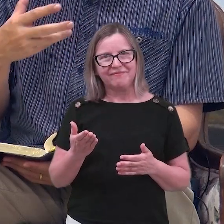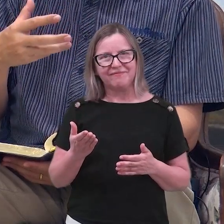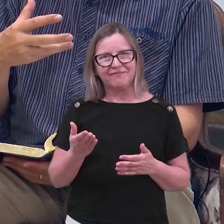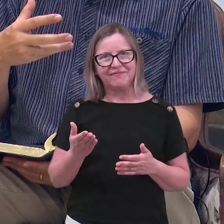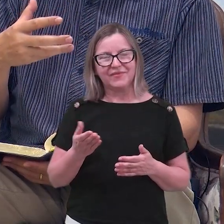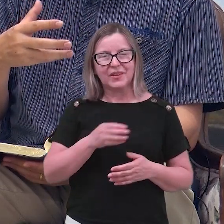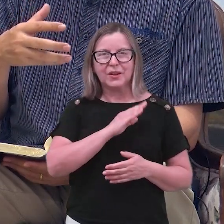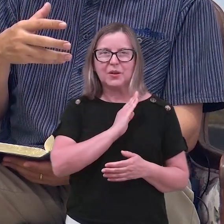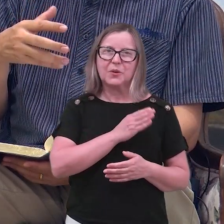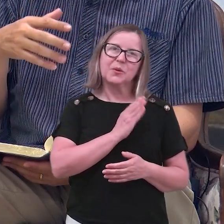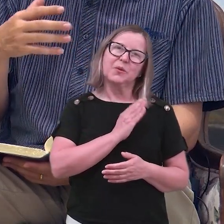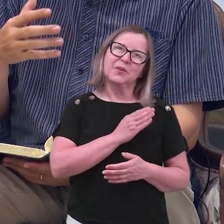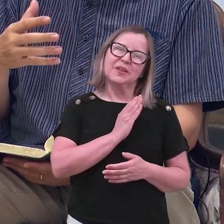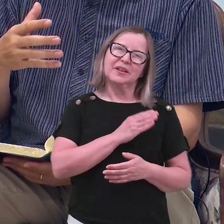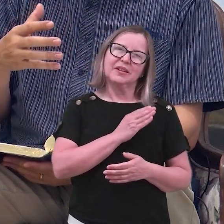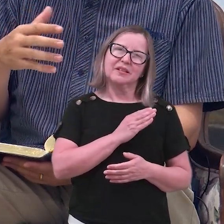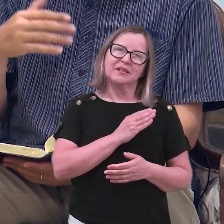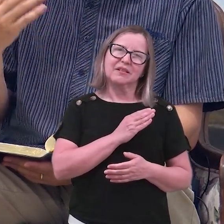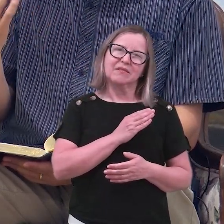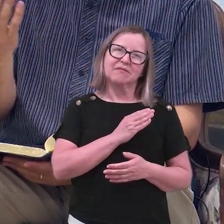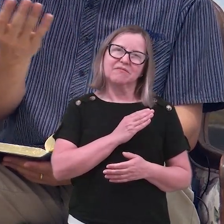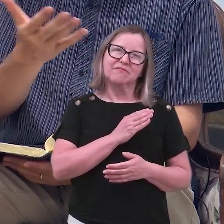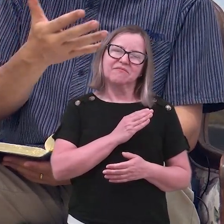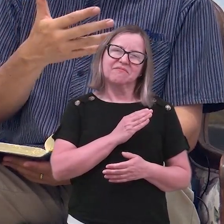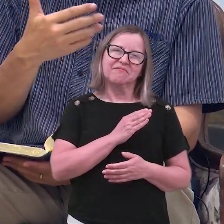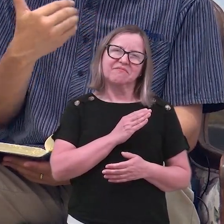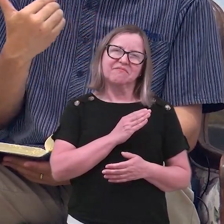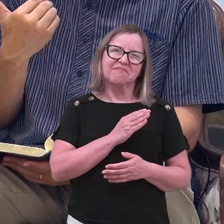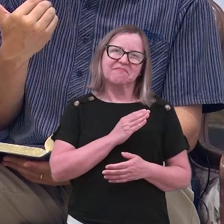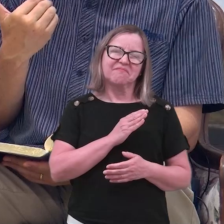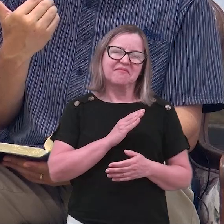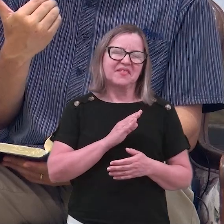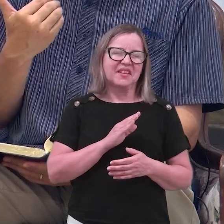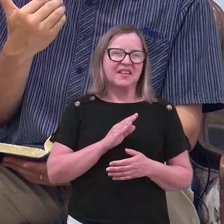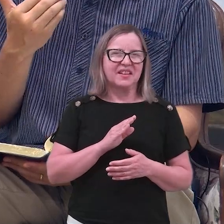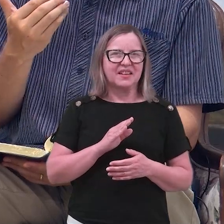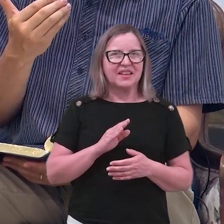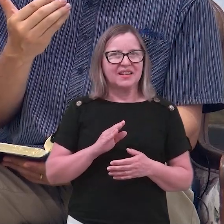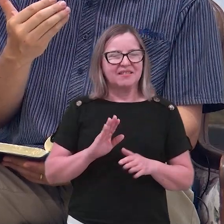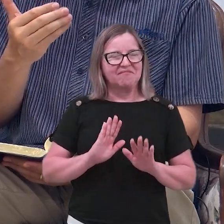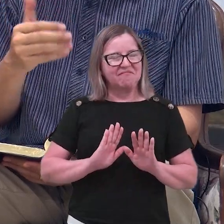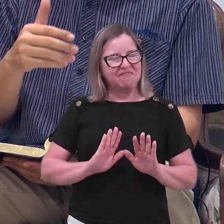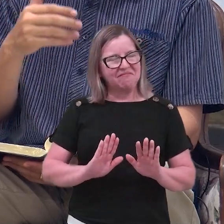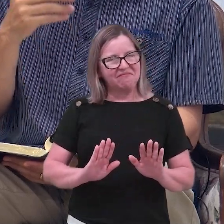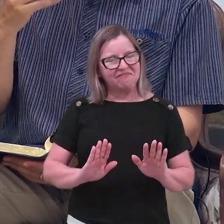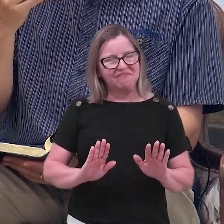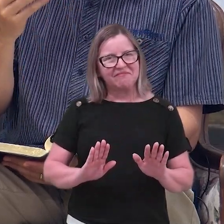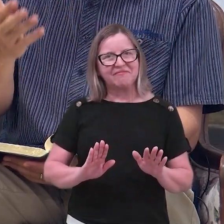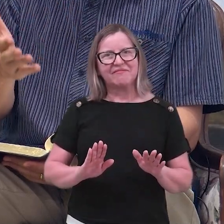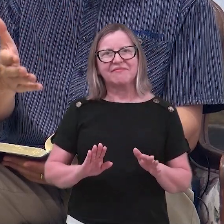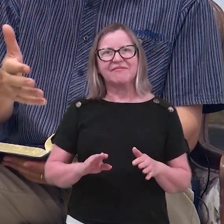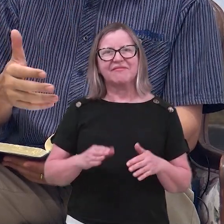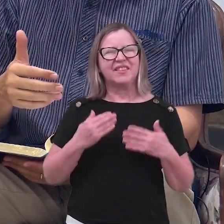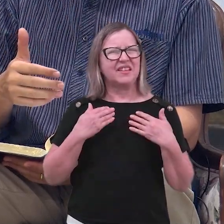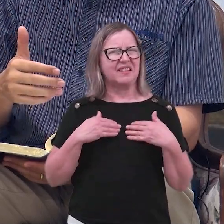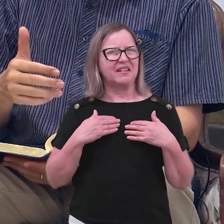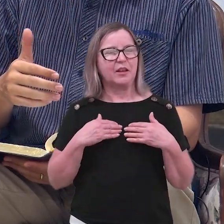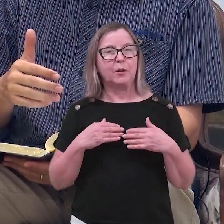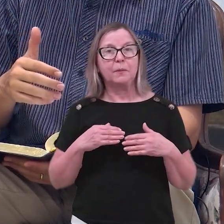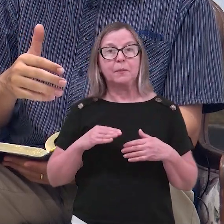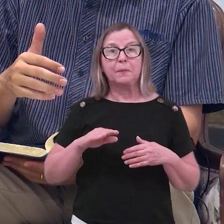o coração se aquieta na condição externa. Uhum. Quando nós ouvimos assim, olha, quando você passar